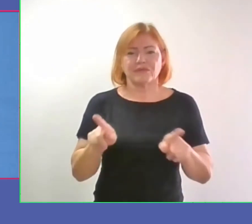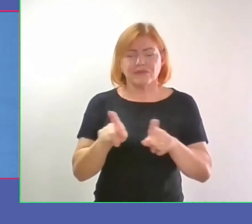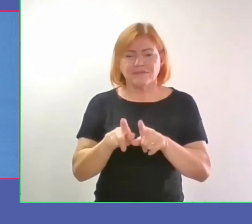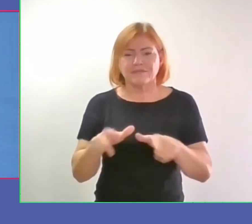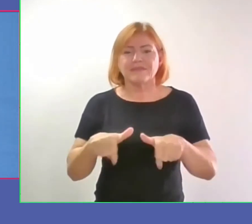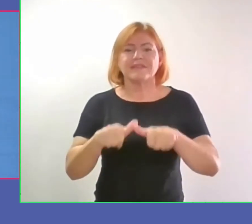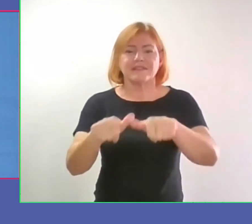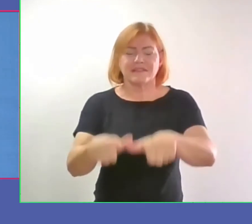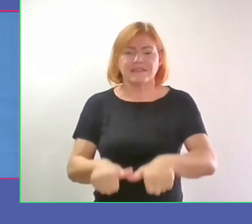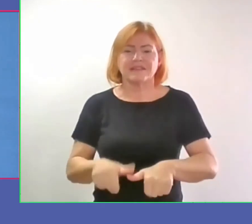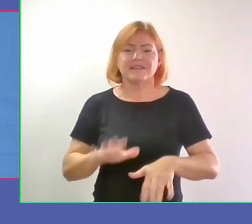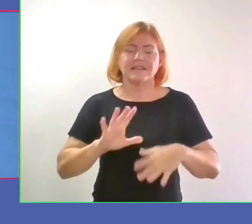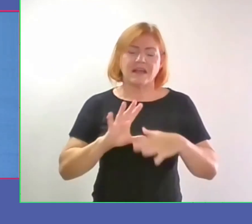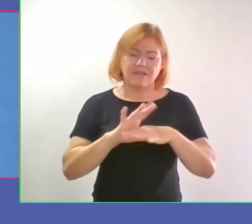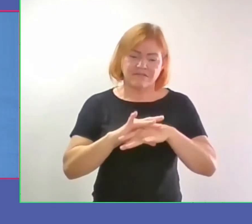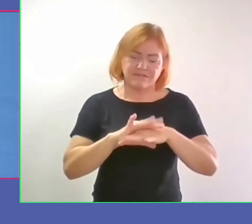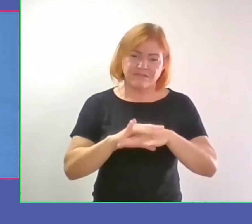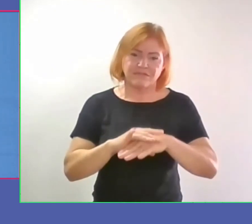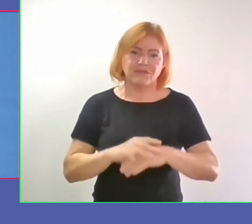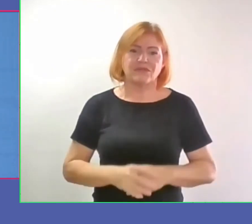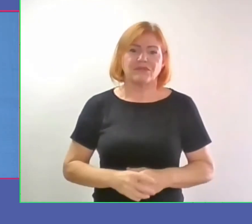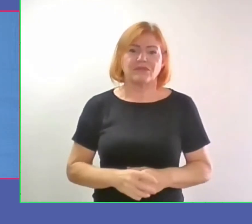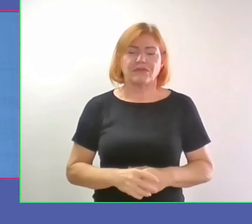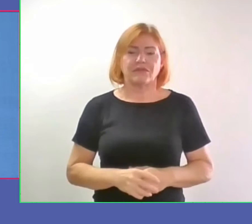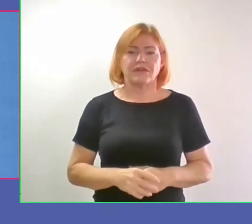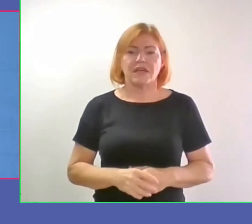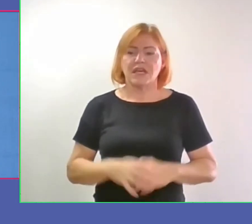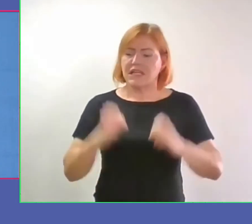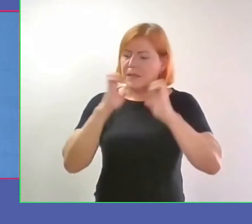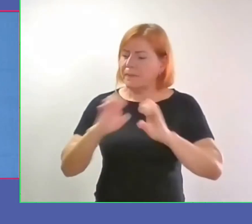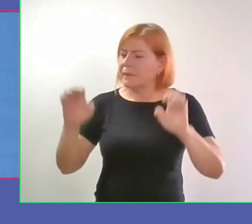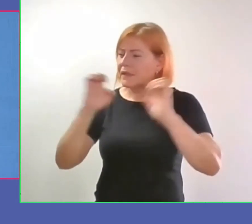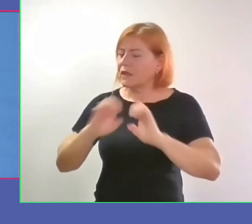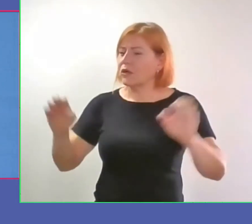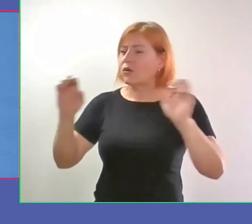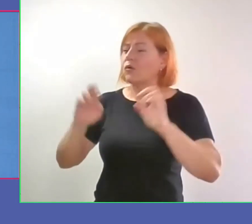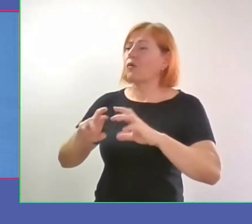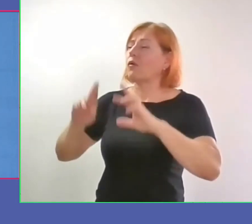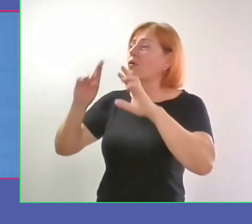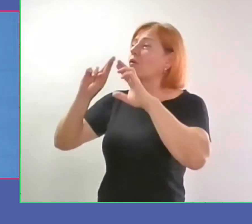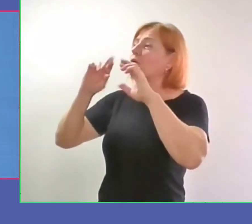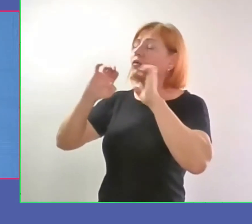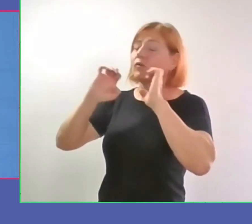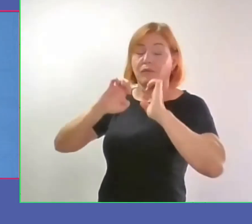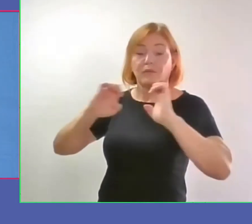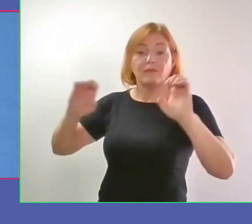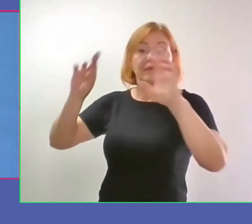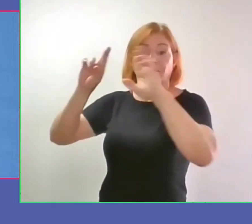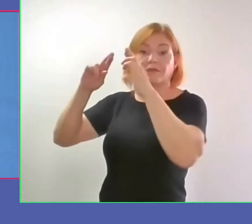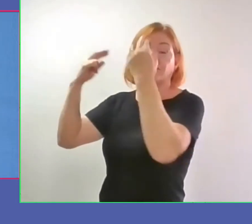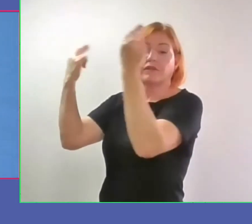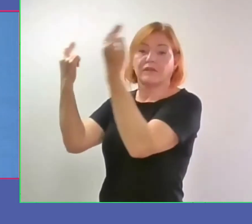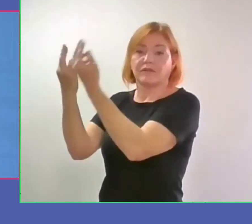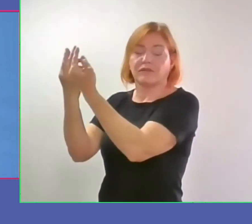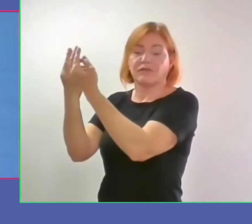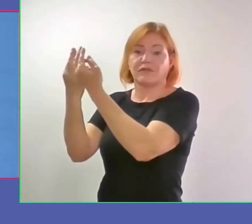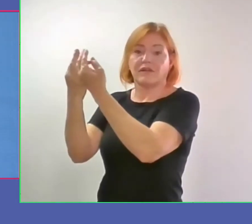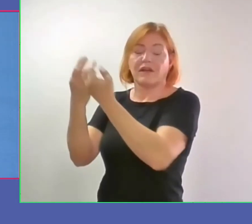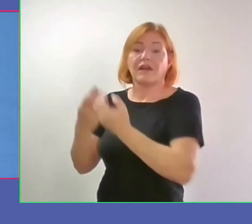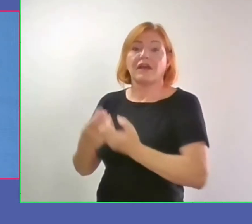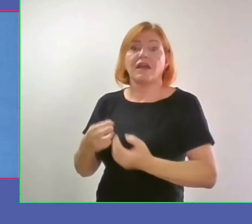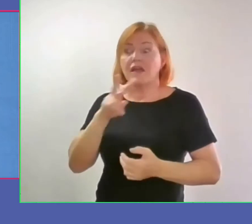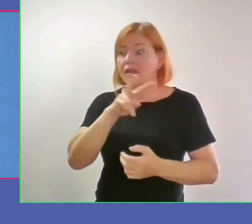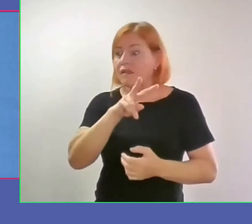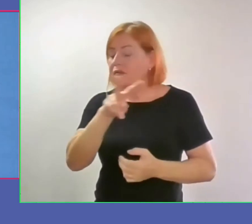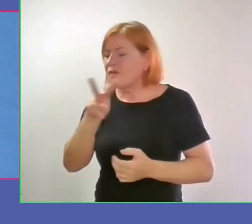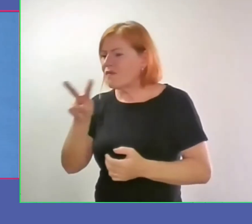evangelho do reino, e vendo as multidões, compadeceu-se delas. Queridos irmãos, esse é o nosso